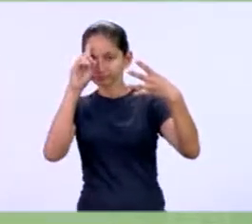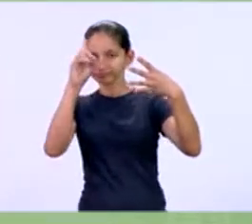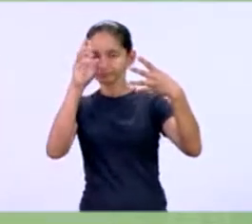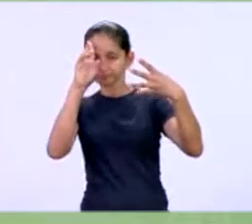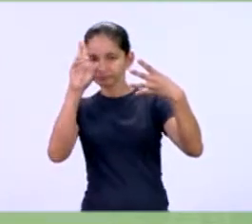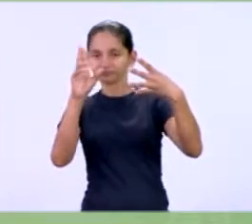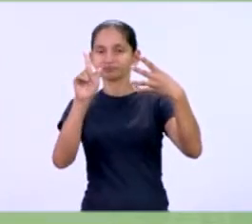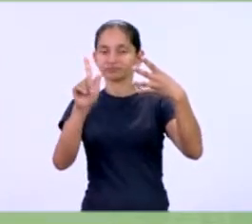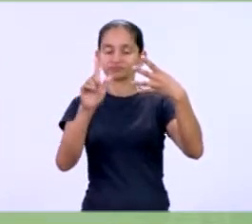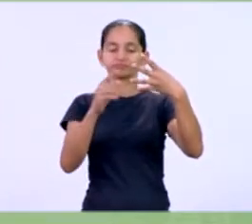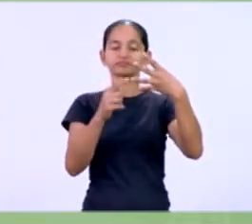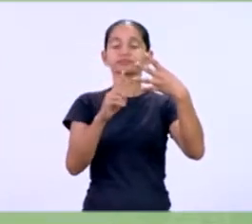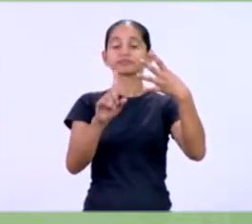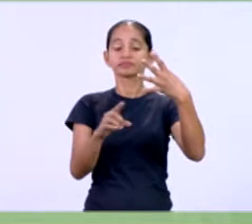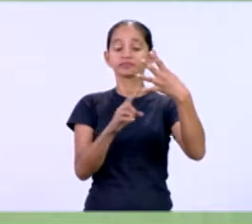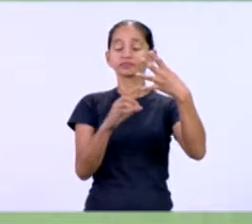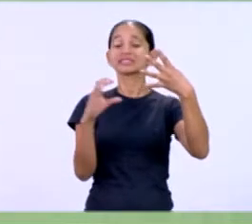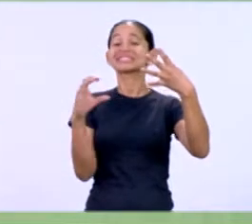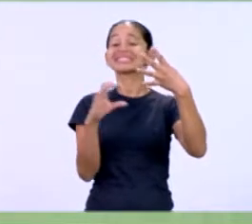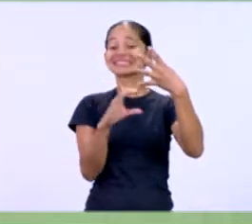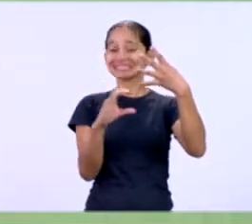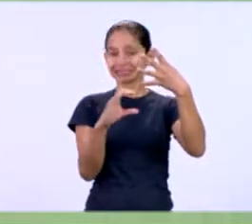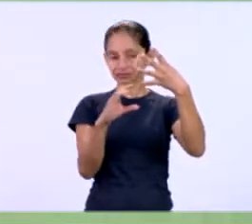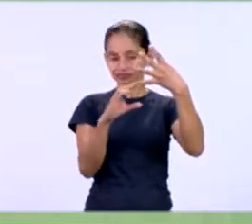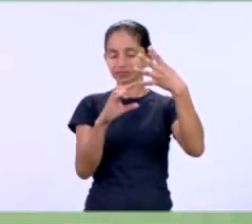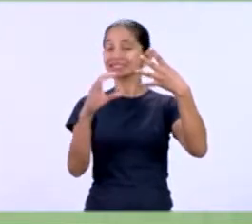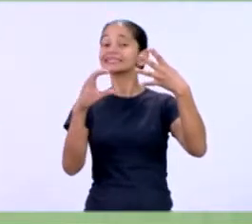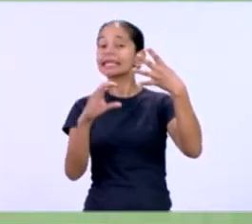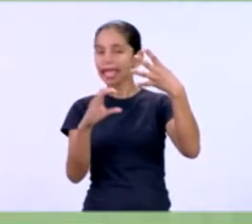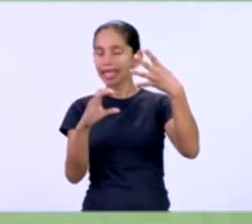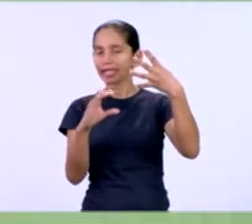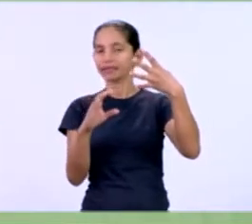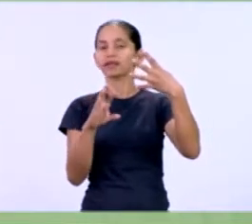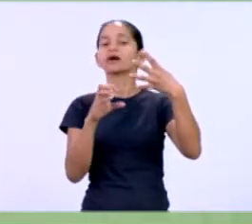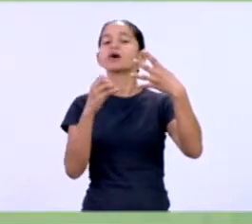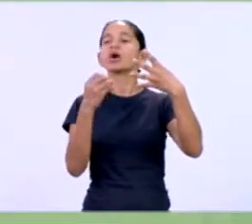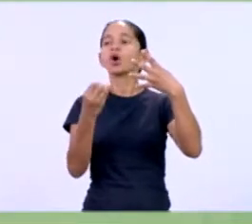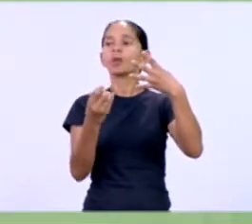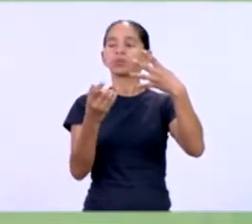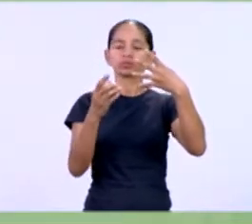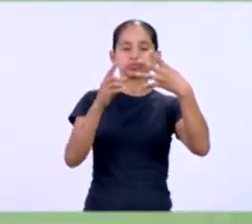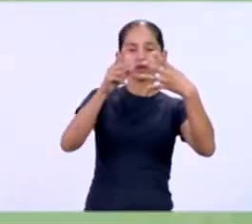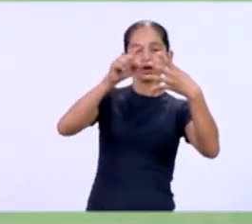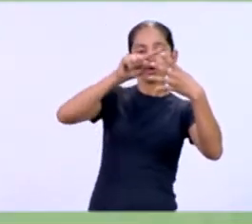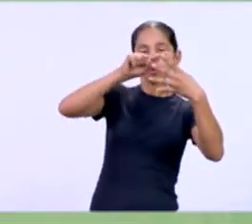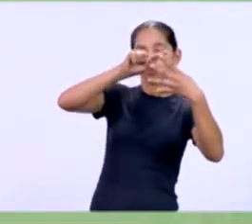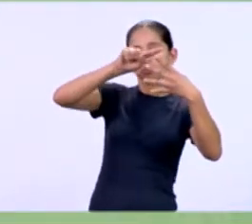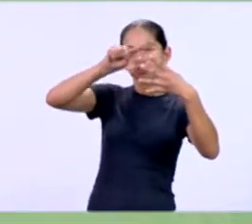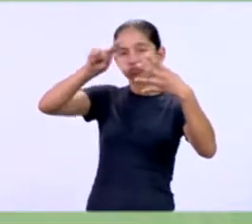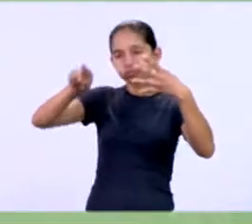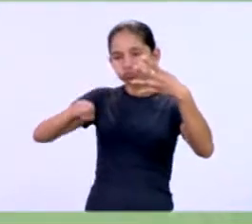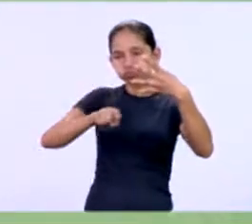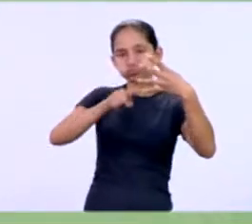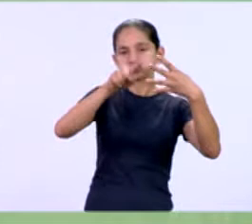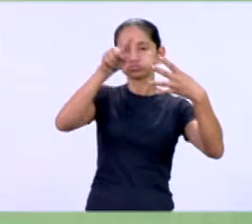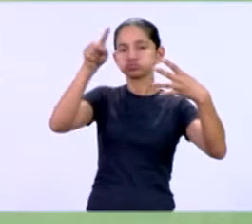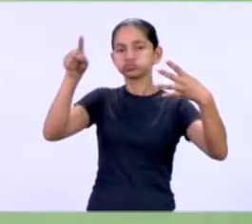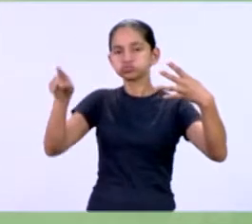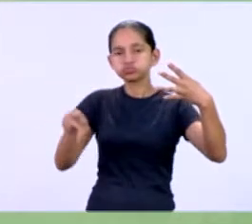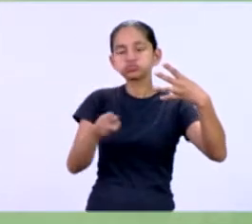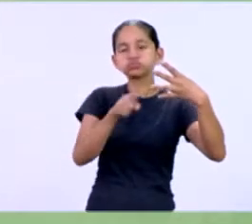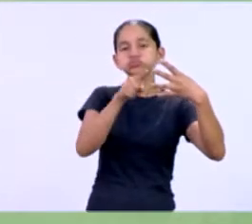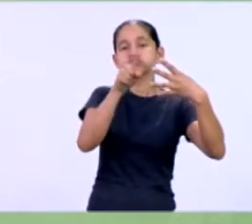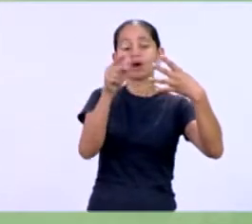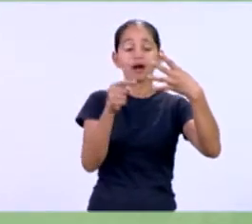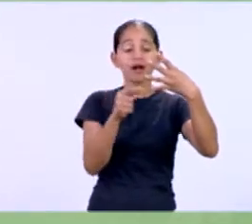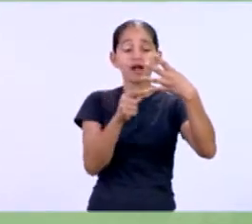e o controle, representado pelo C. O que seria o controle, então? O controle, ele viria para finalizar